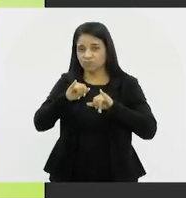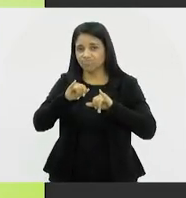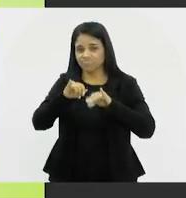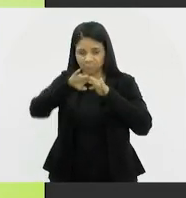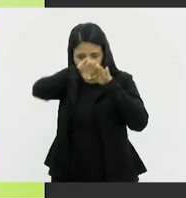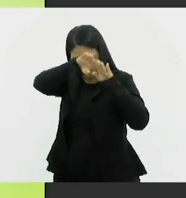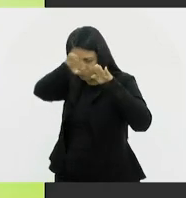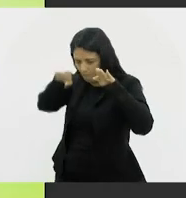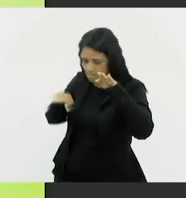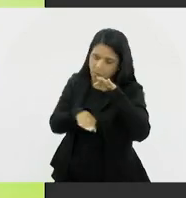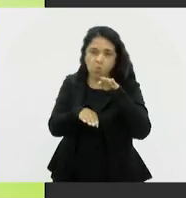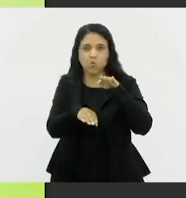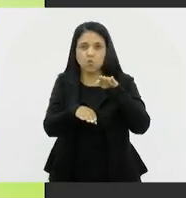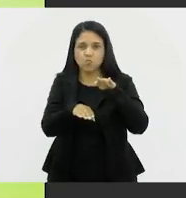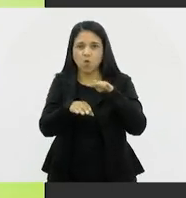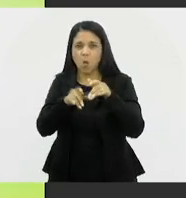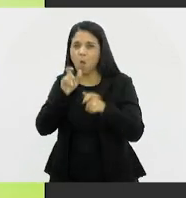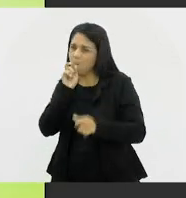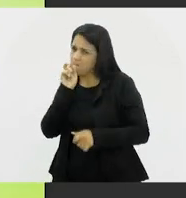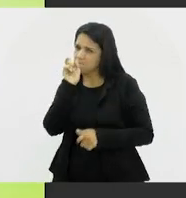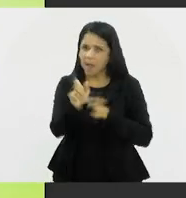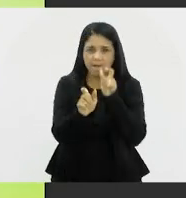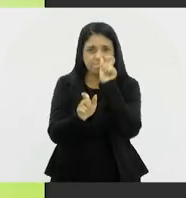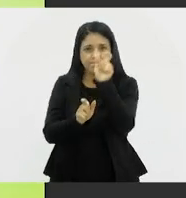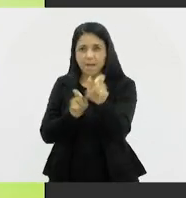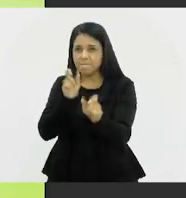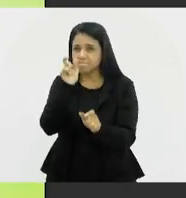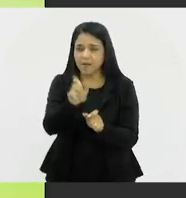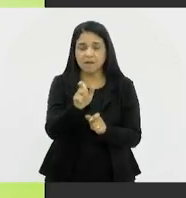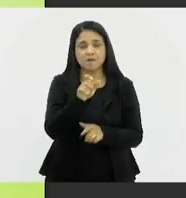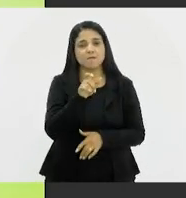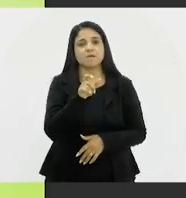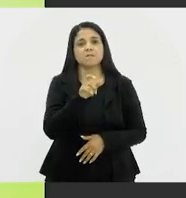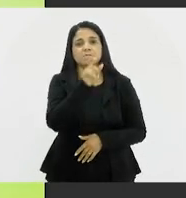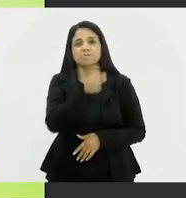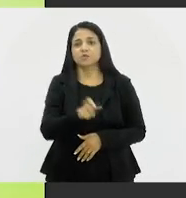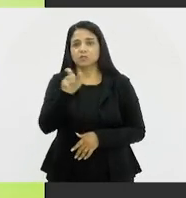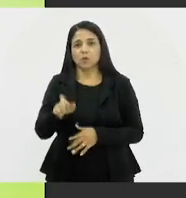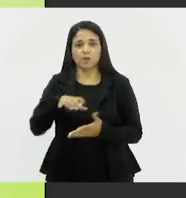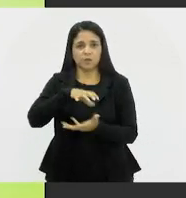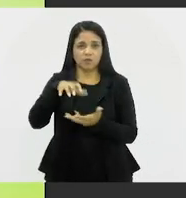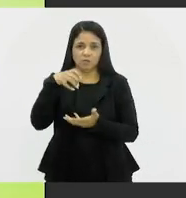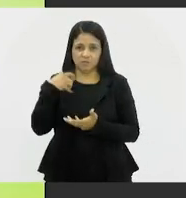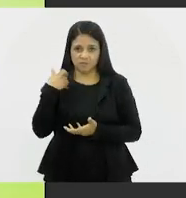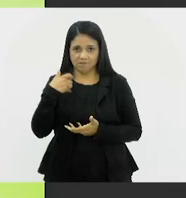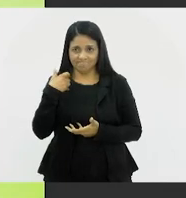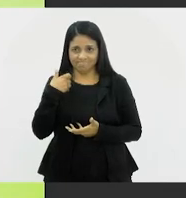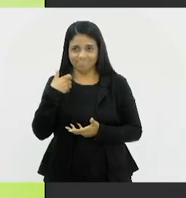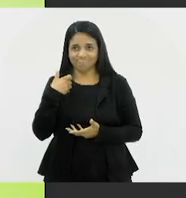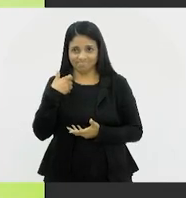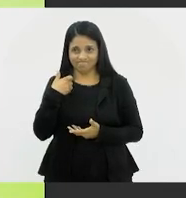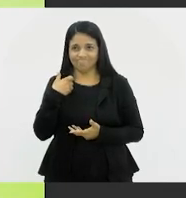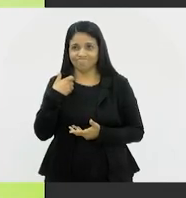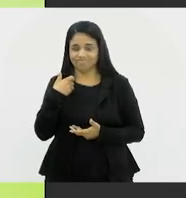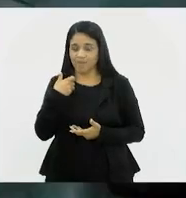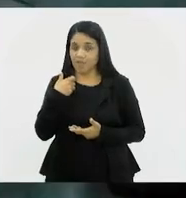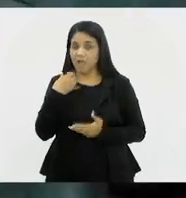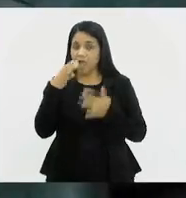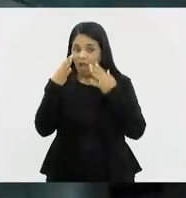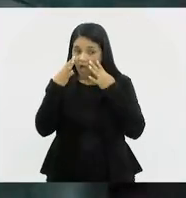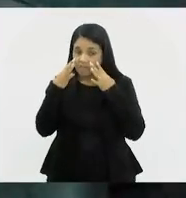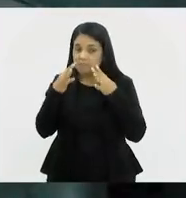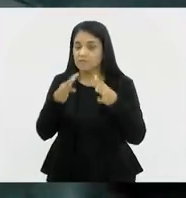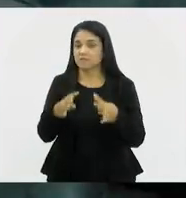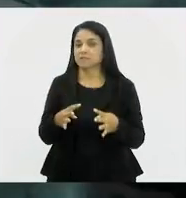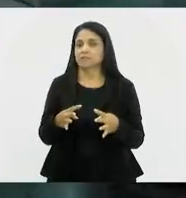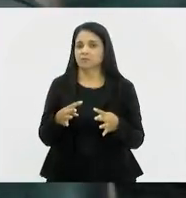depreciativas ou injuriosas à pessoa idosa. Então, é muita atenção que a gente tem que